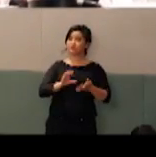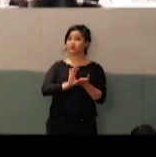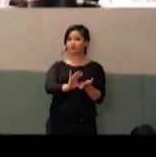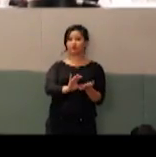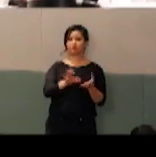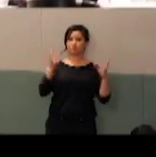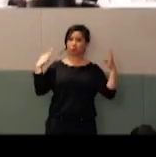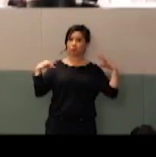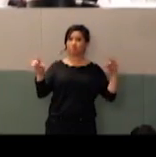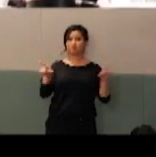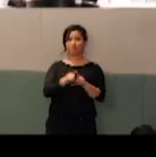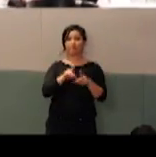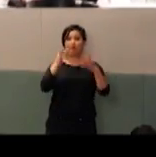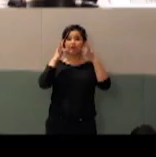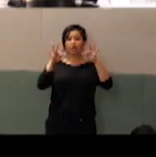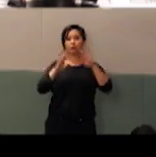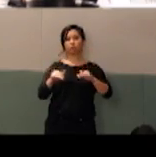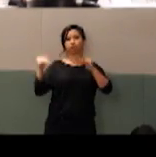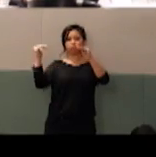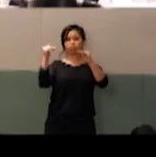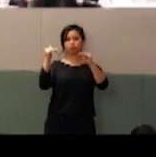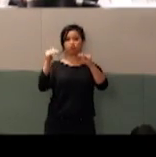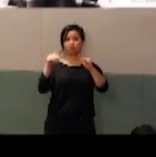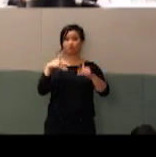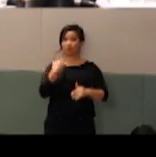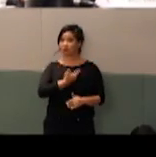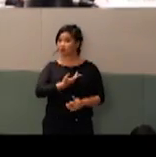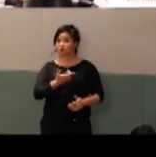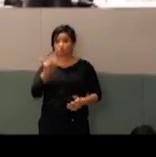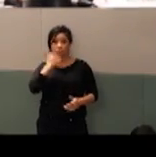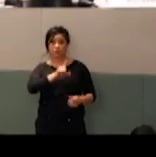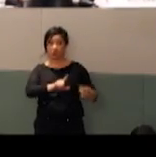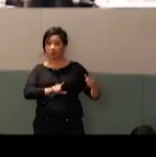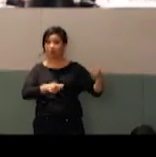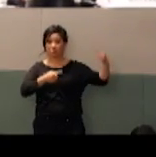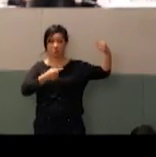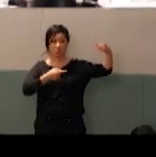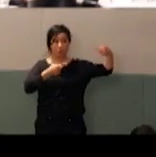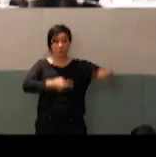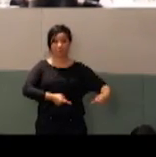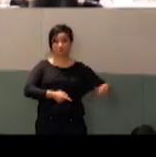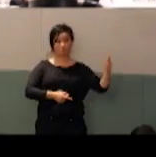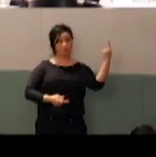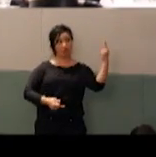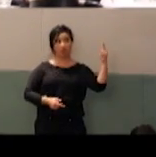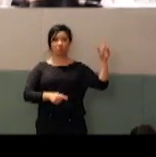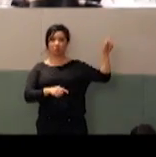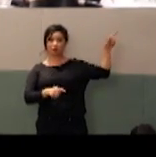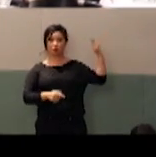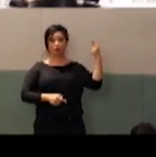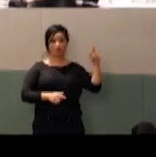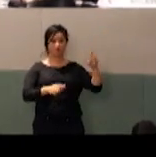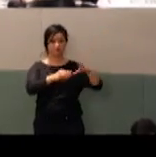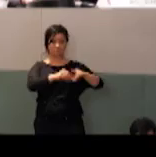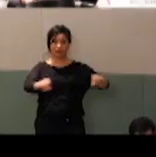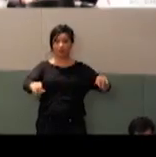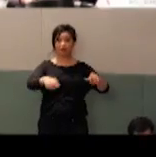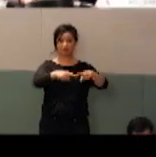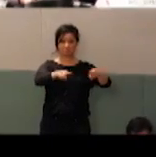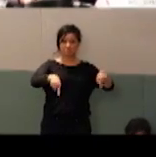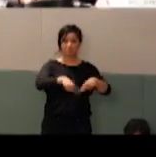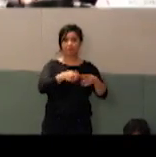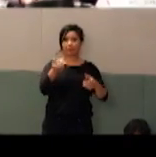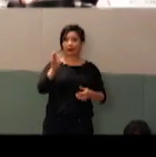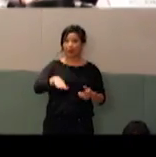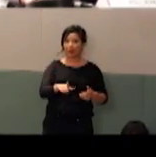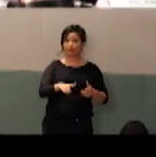Numa economia tradicional, nós não concorremos sequer com Goiás. Goiás, o terreno é mais barato, a mão de obra é mais barata, os insumos são mais baratos.